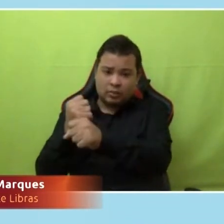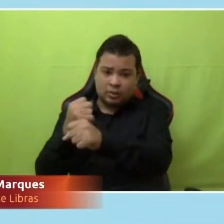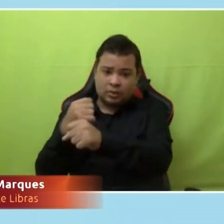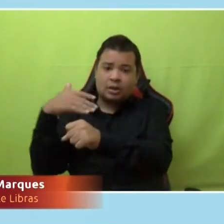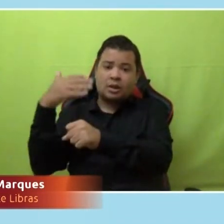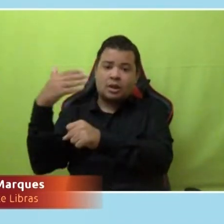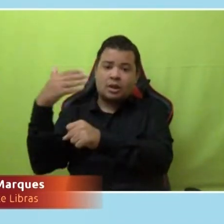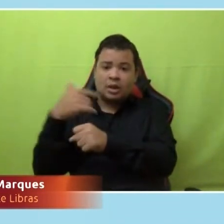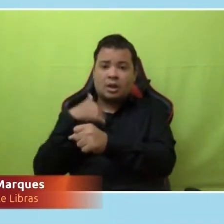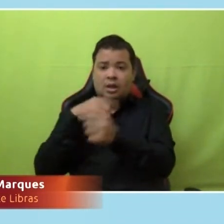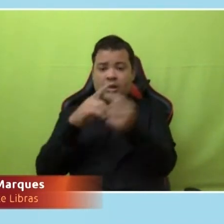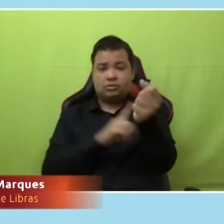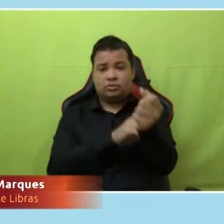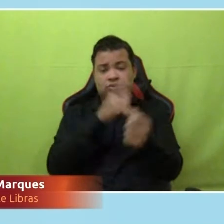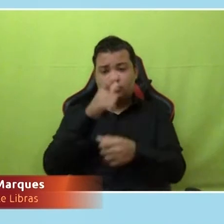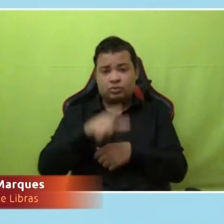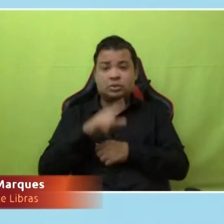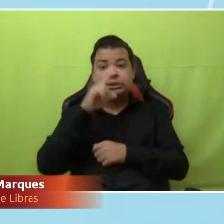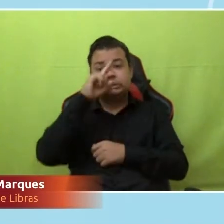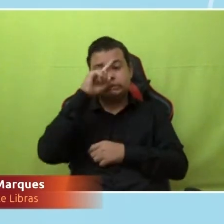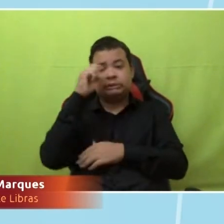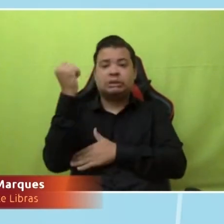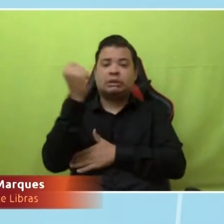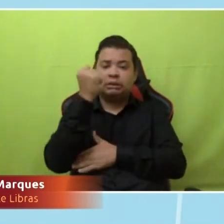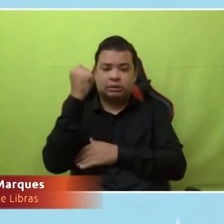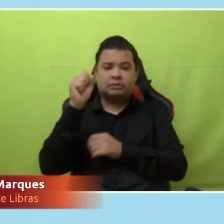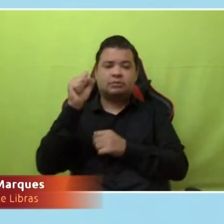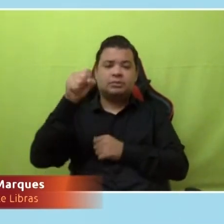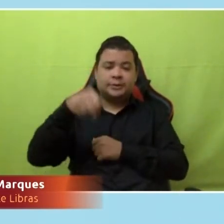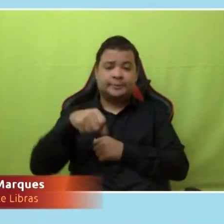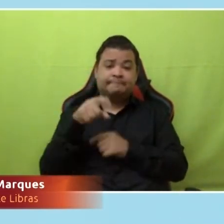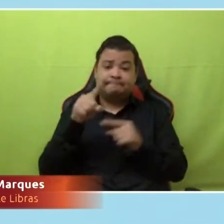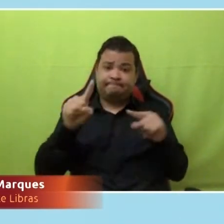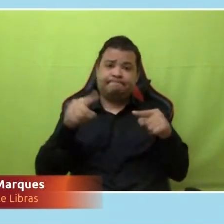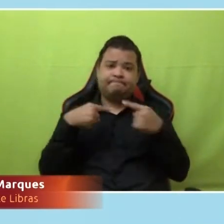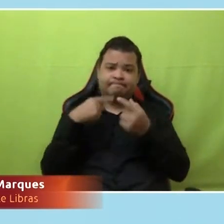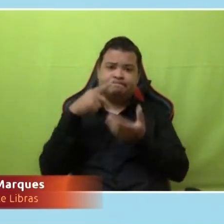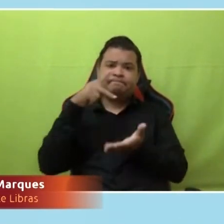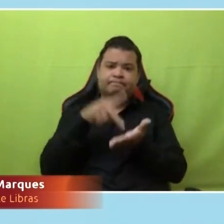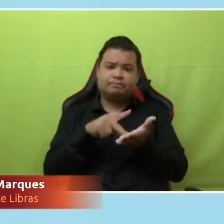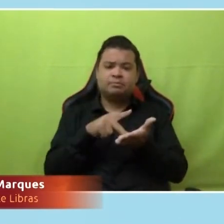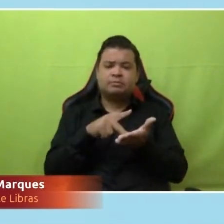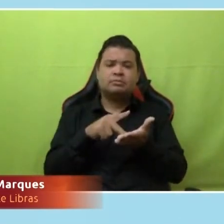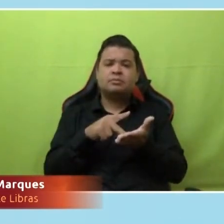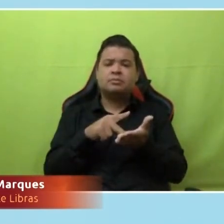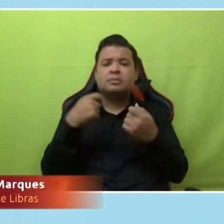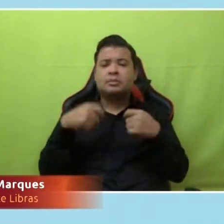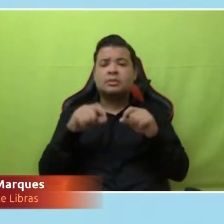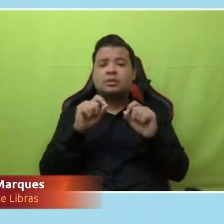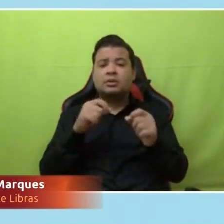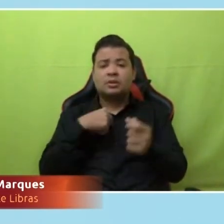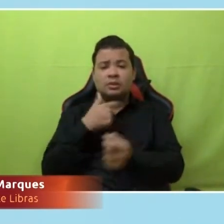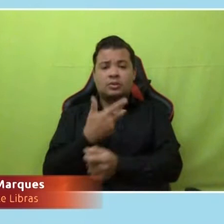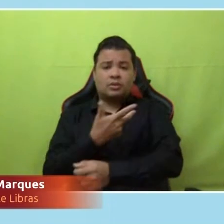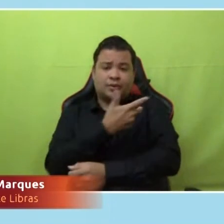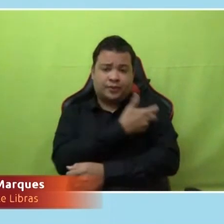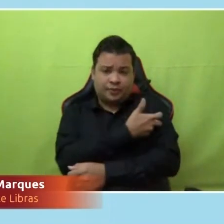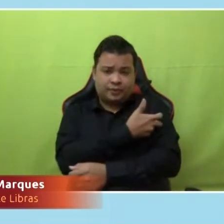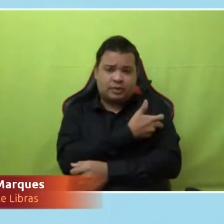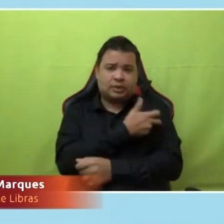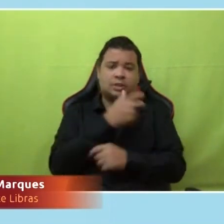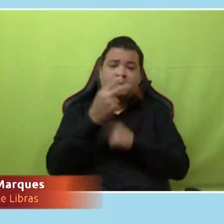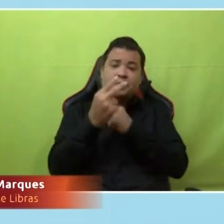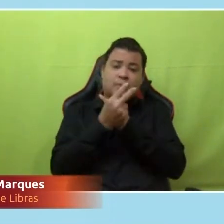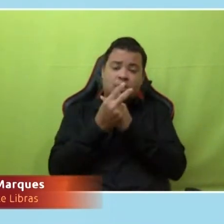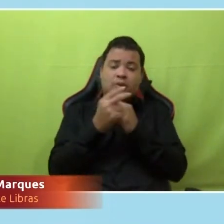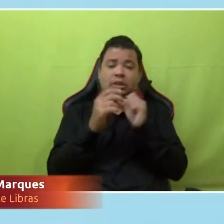aumenta muito. Então, esse é um desafio. Eu preciso ter vacinas que protejam, que sejam seguras, mas que